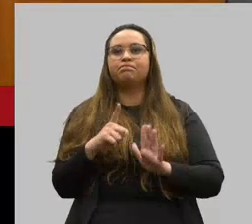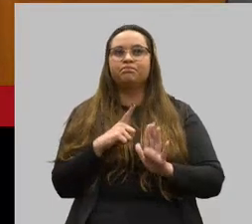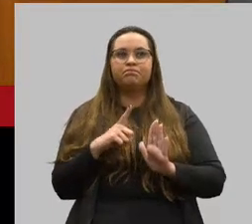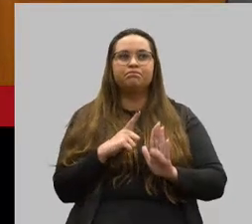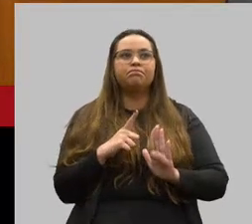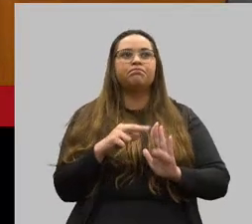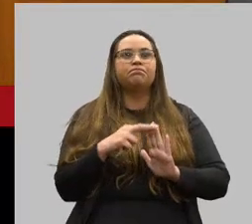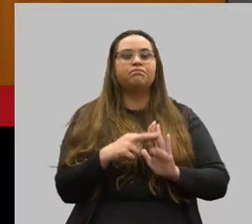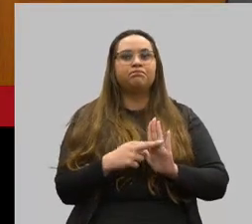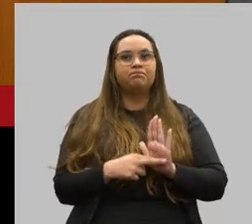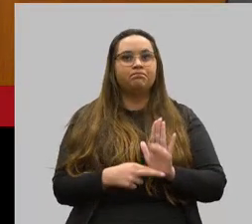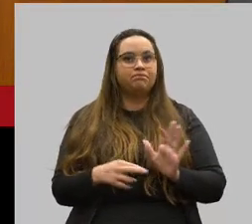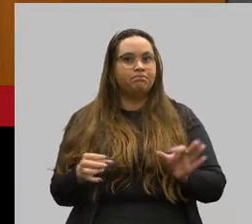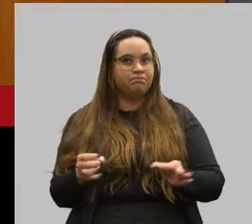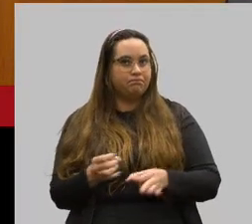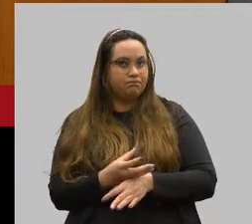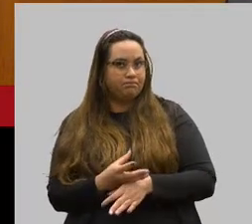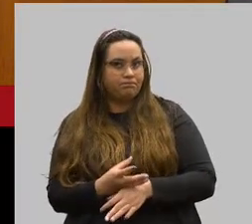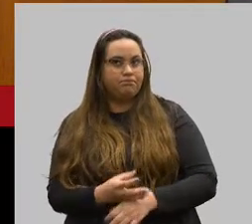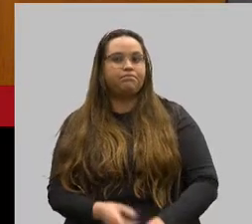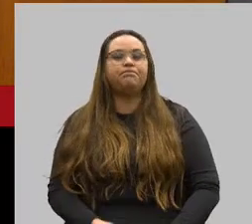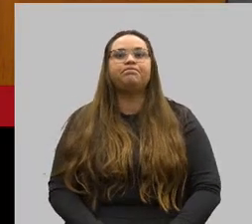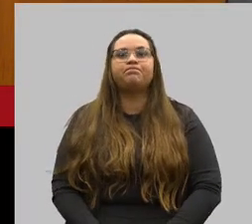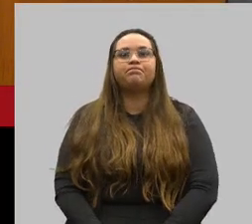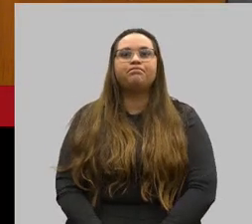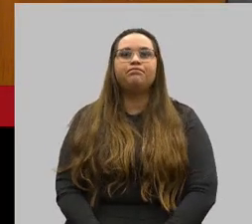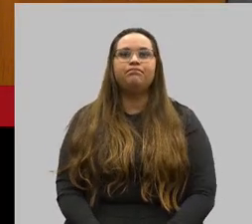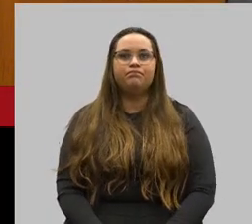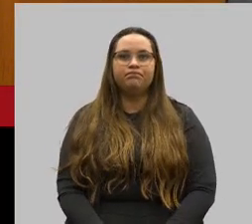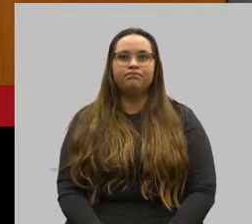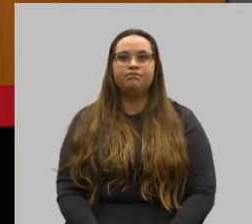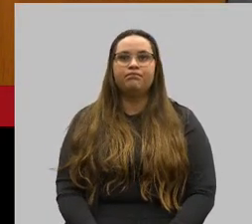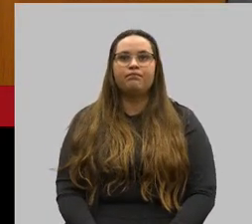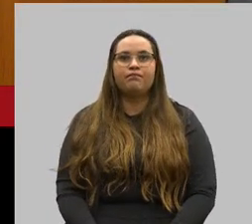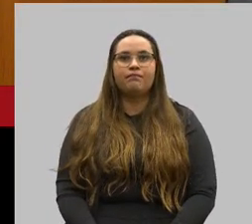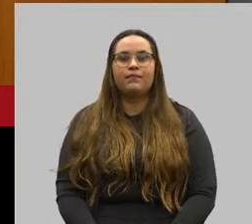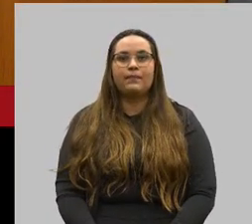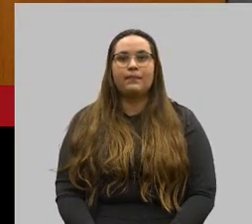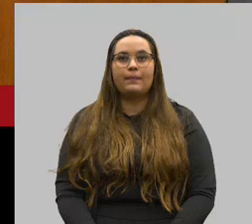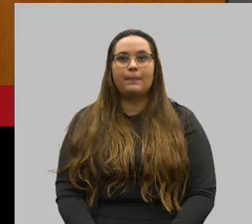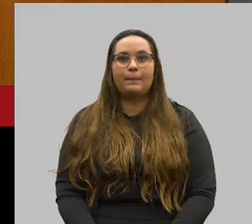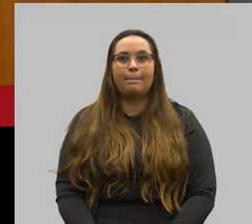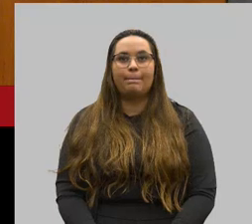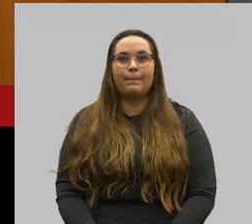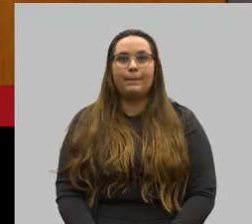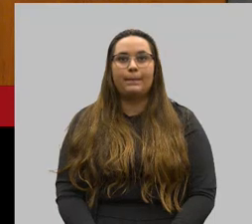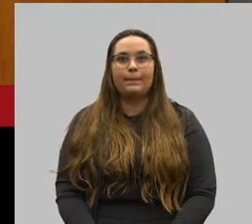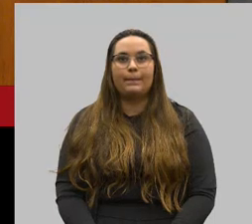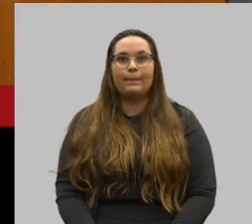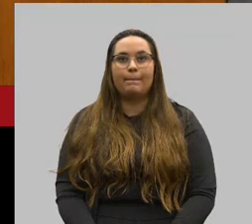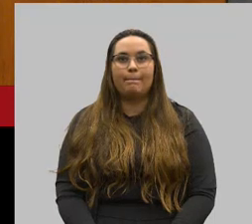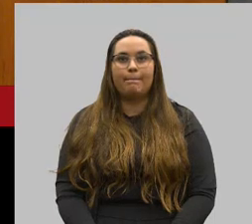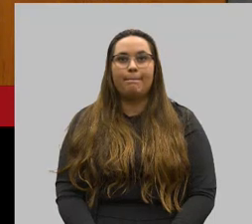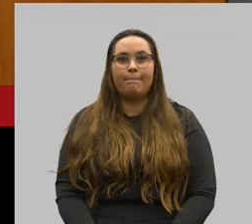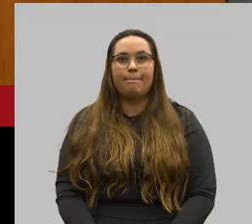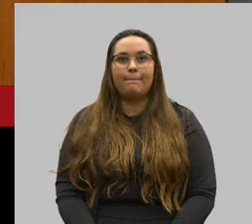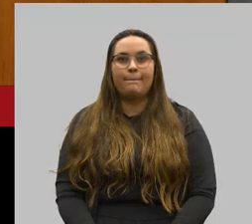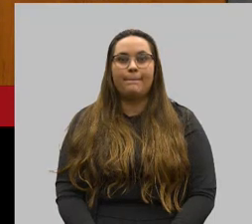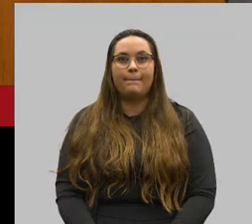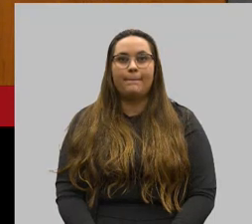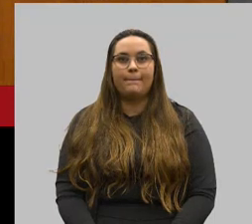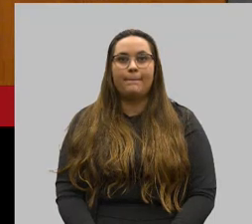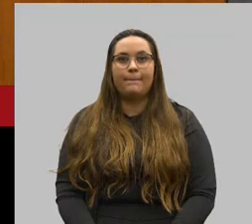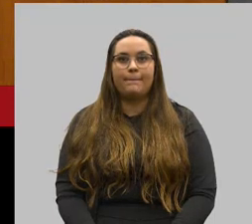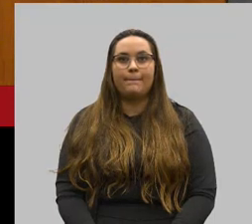Ok Dora Letícia eu tô dar conhecimento da senhora já de dois requerimentos o primeiro requerimento seja